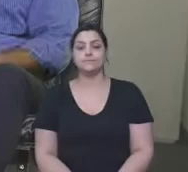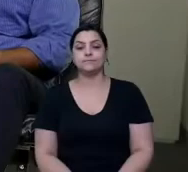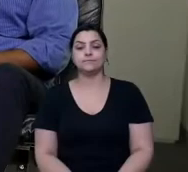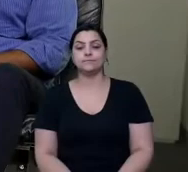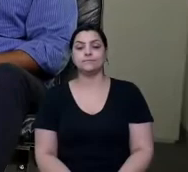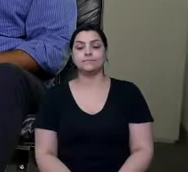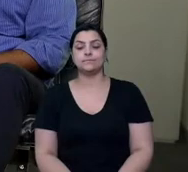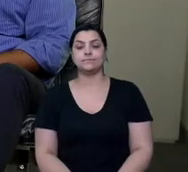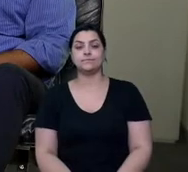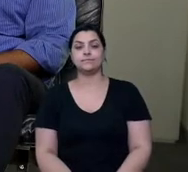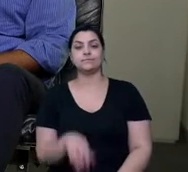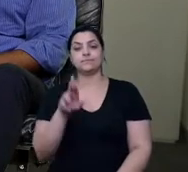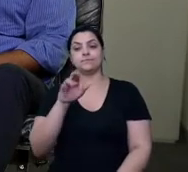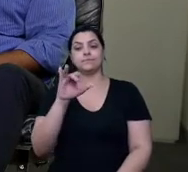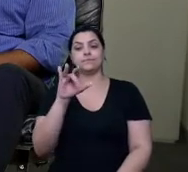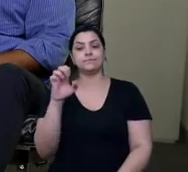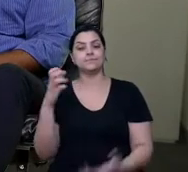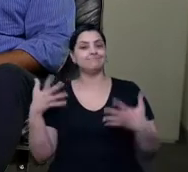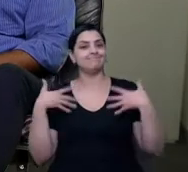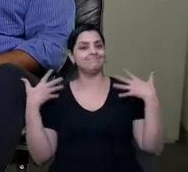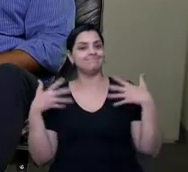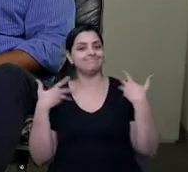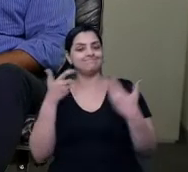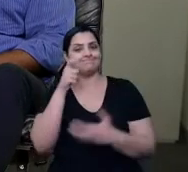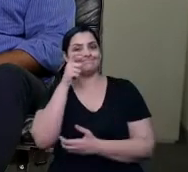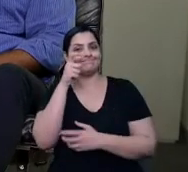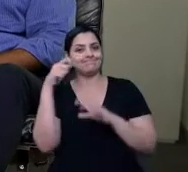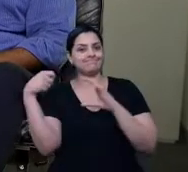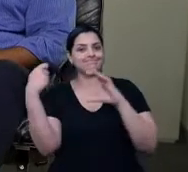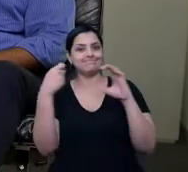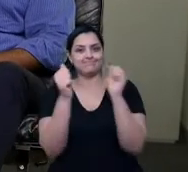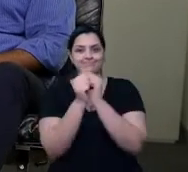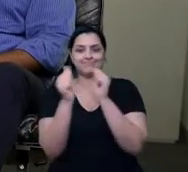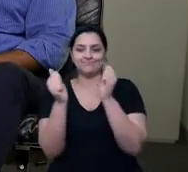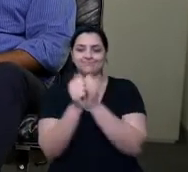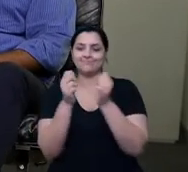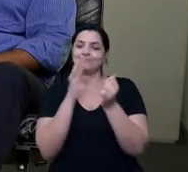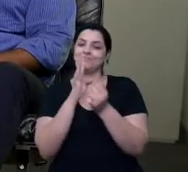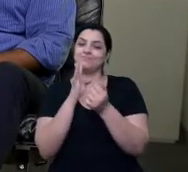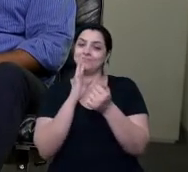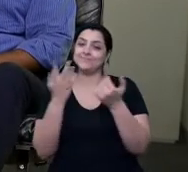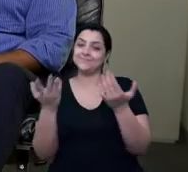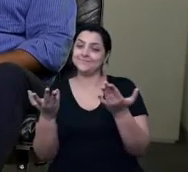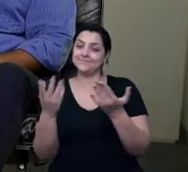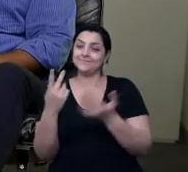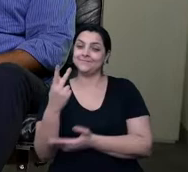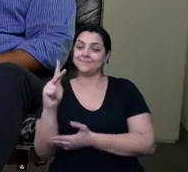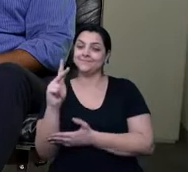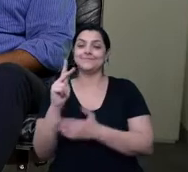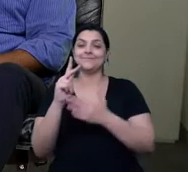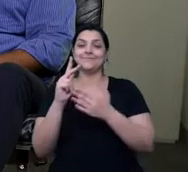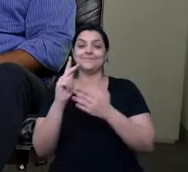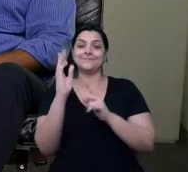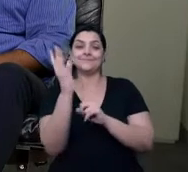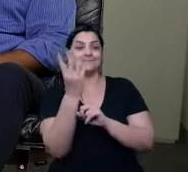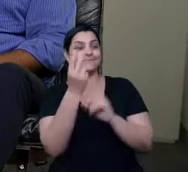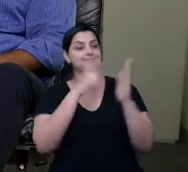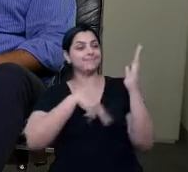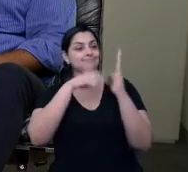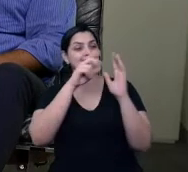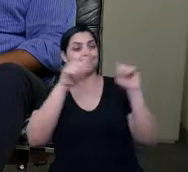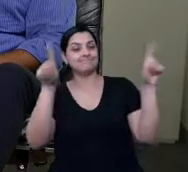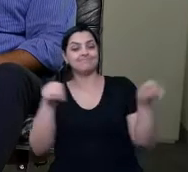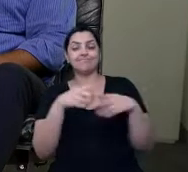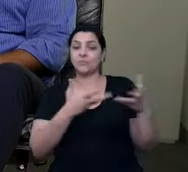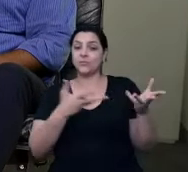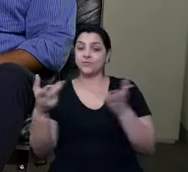Sério, que alegria poder assistir esse vídeo com você, conhecer um pouquinho mais da sua obra. E é um convite para conhecer